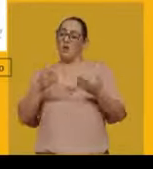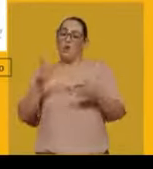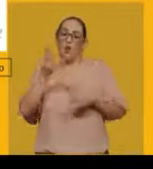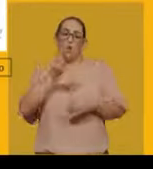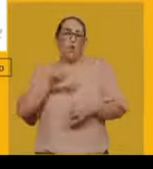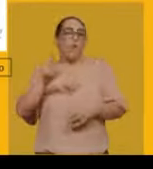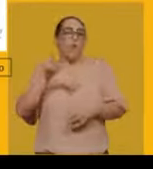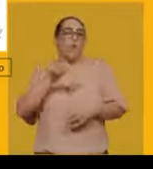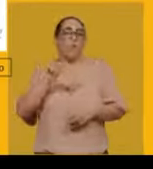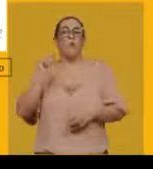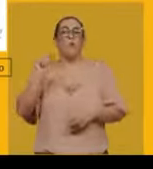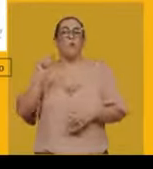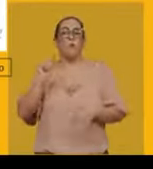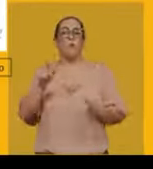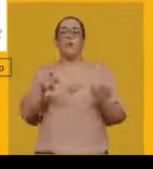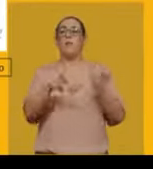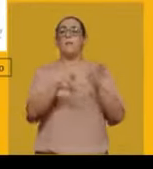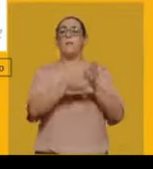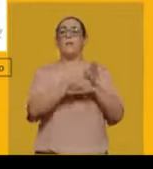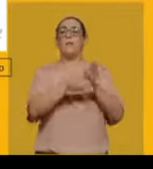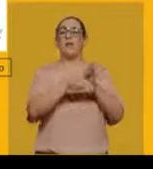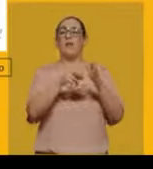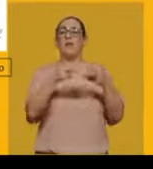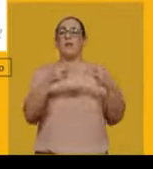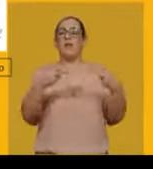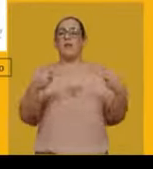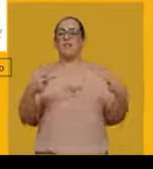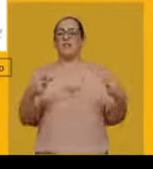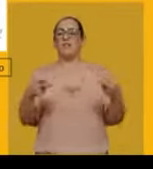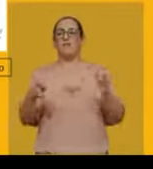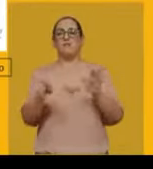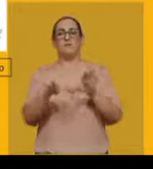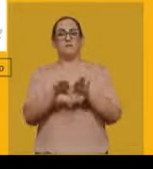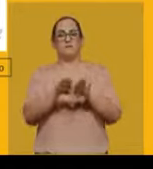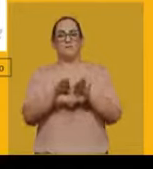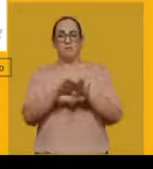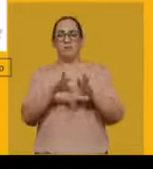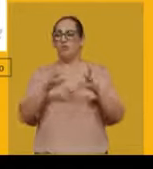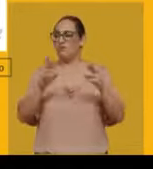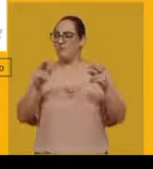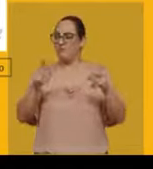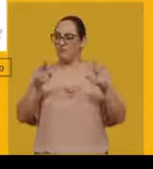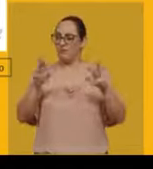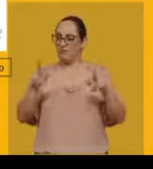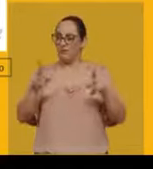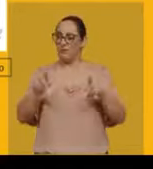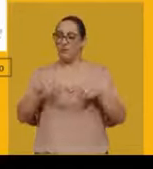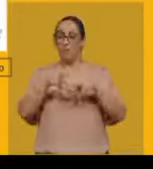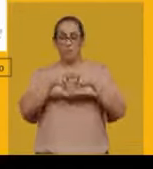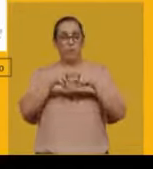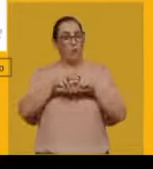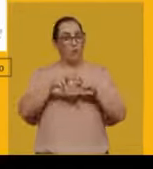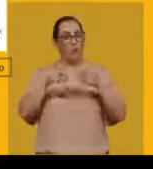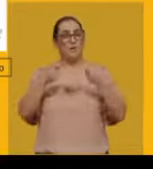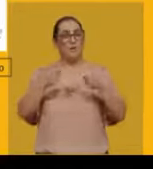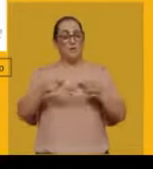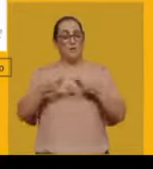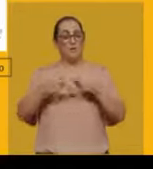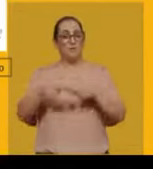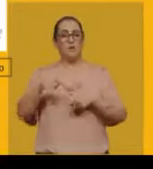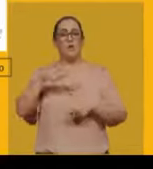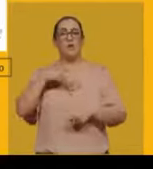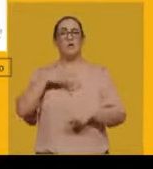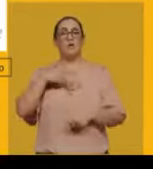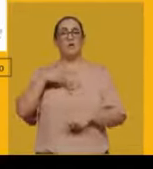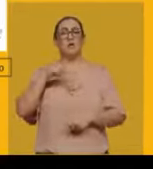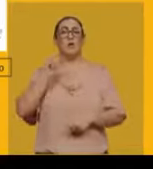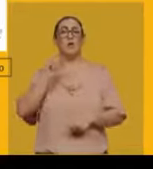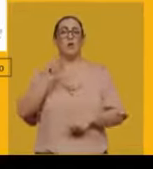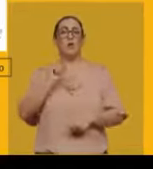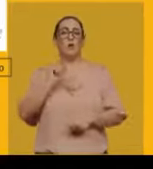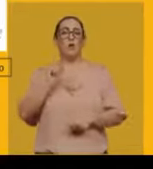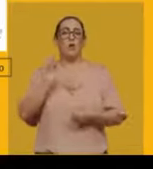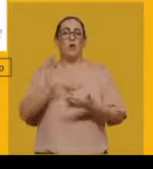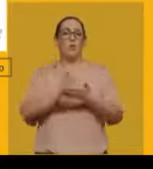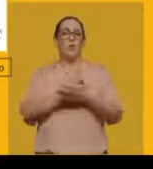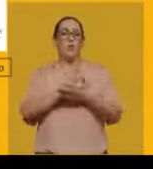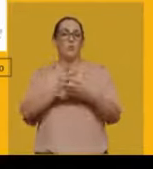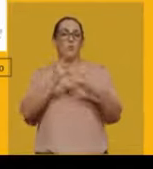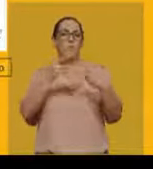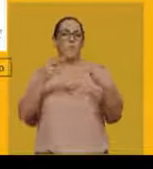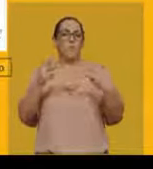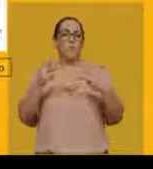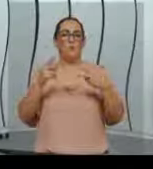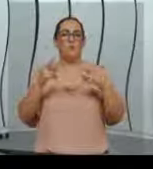propriedades diferentes. Então, por isso há essa necessidade de ter, então, um prefixo, de ter alguma coisa que